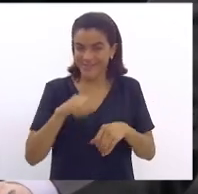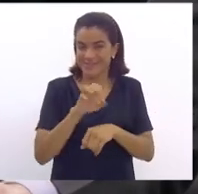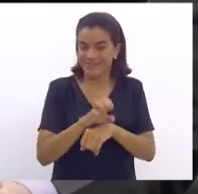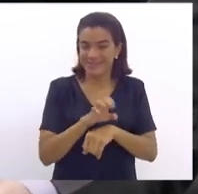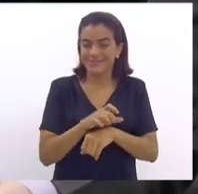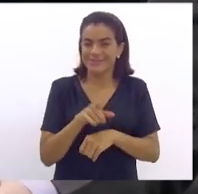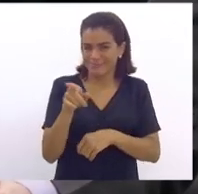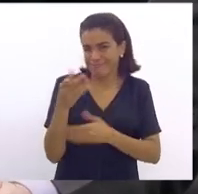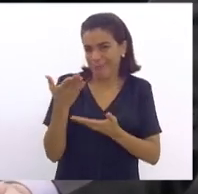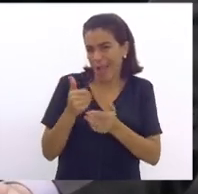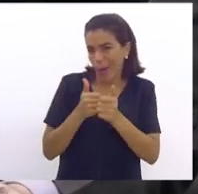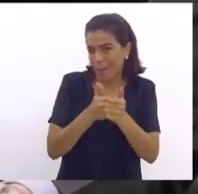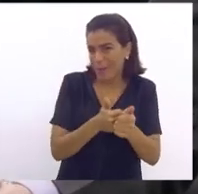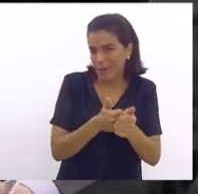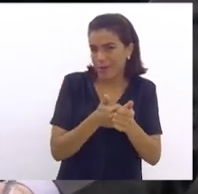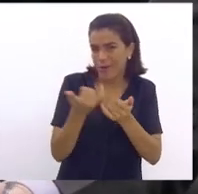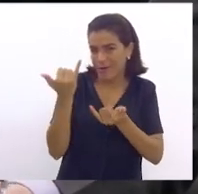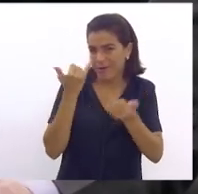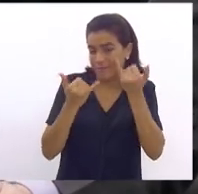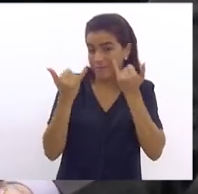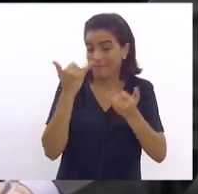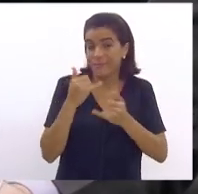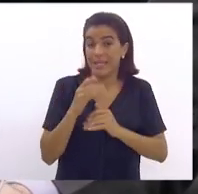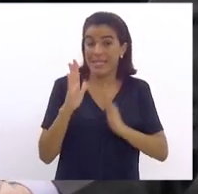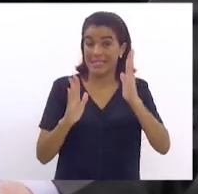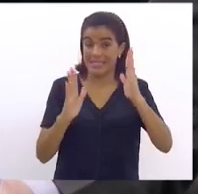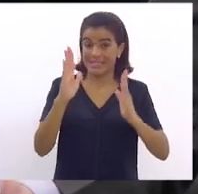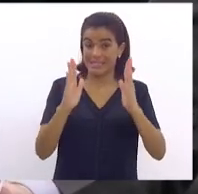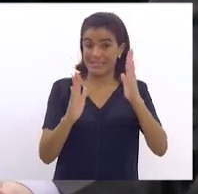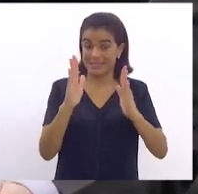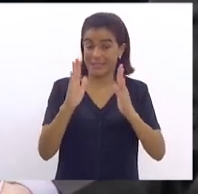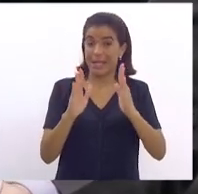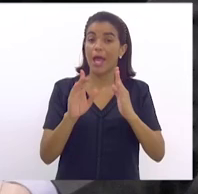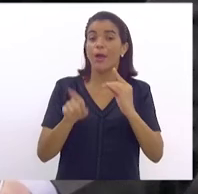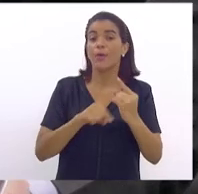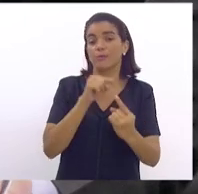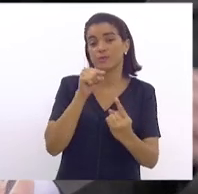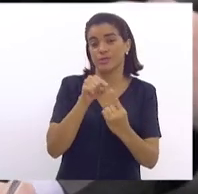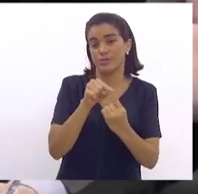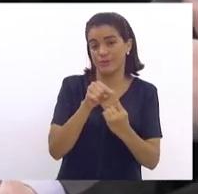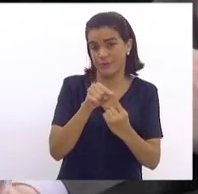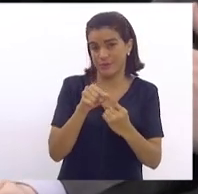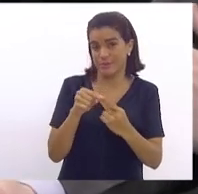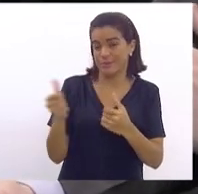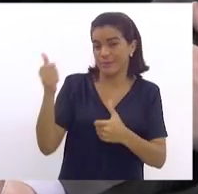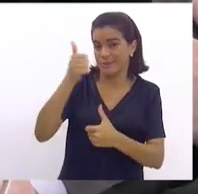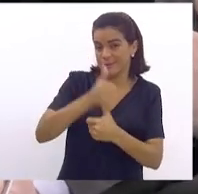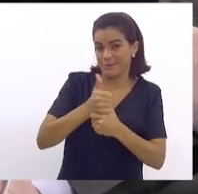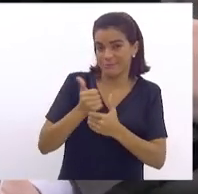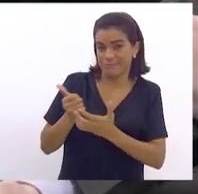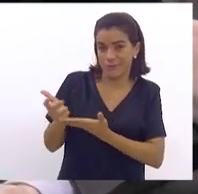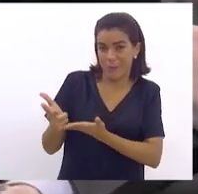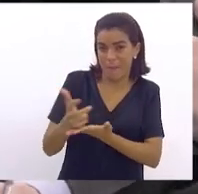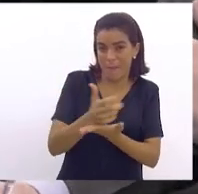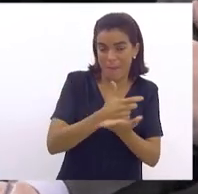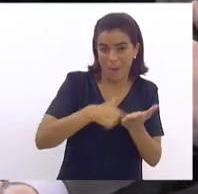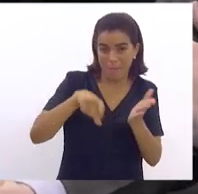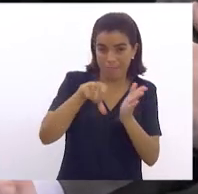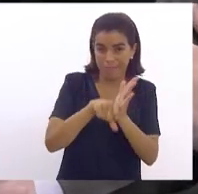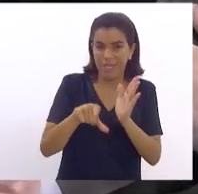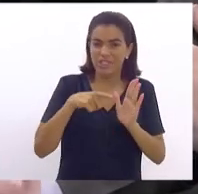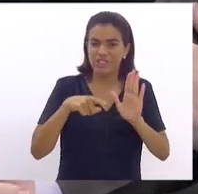que esse era o ensejo inicial da substituição tributária. Com o tempo, esse rol